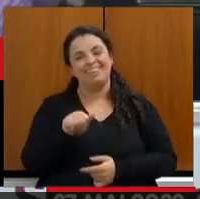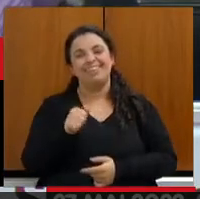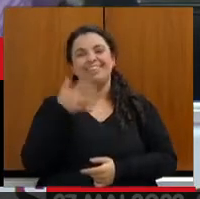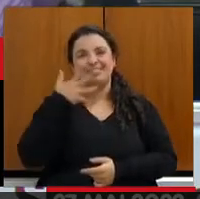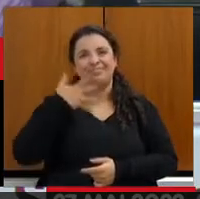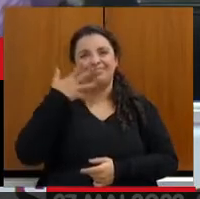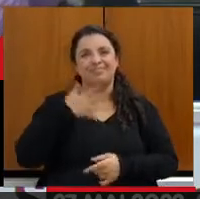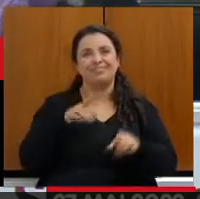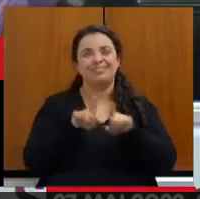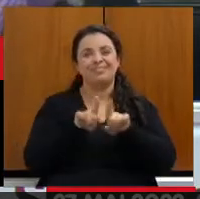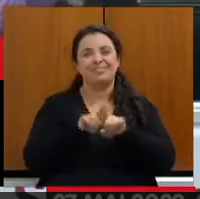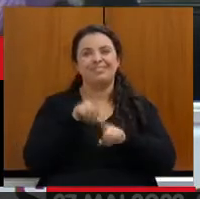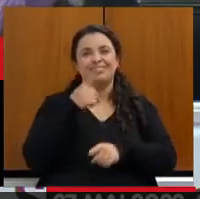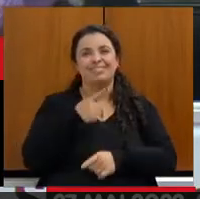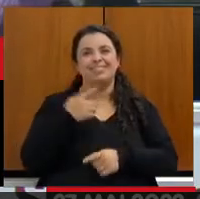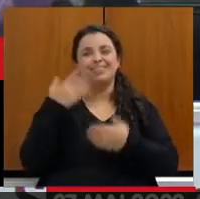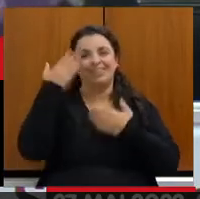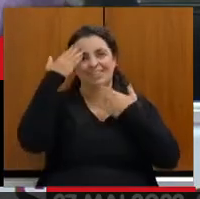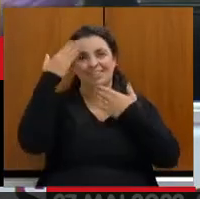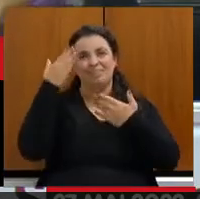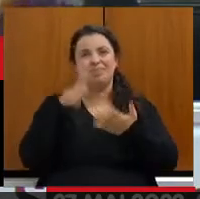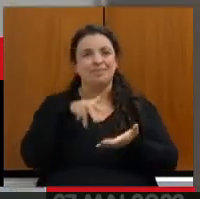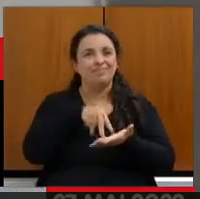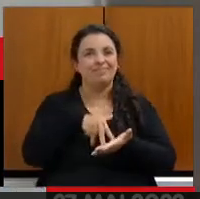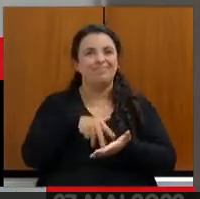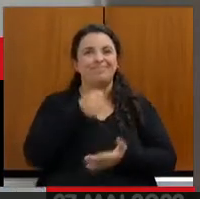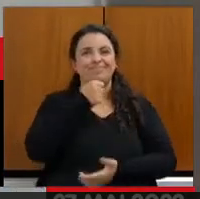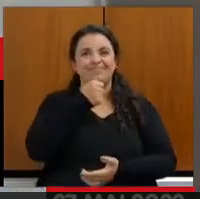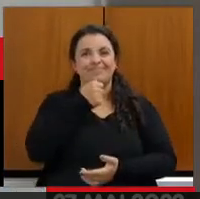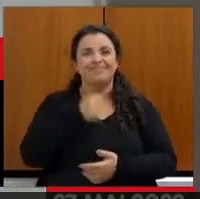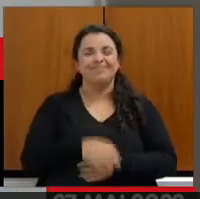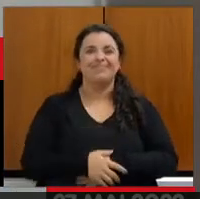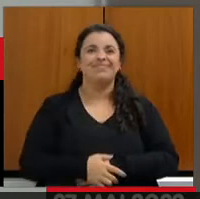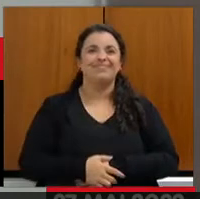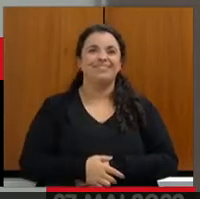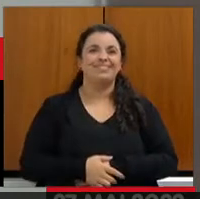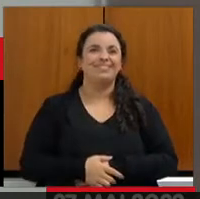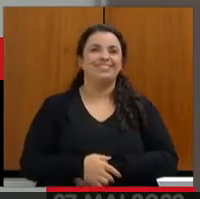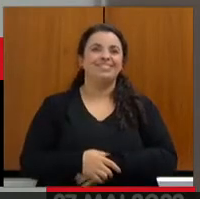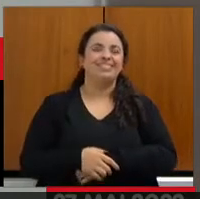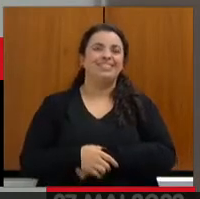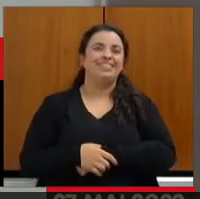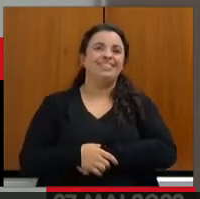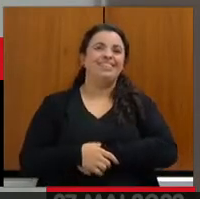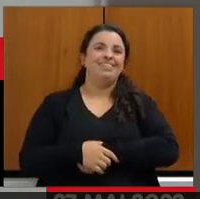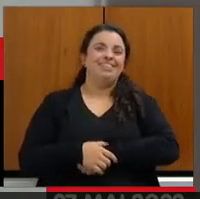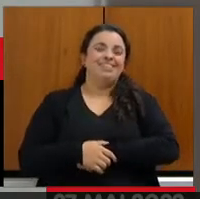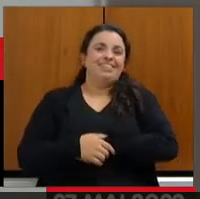- agradecimento dela ali na Tribuna G1